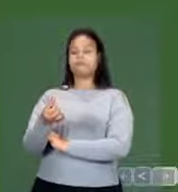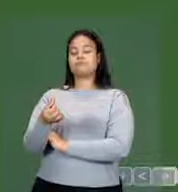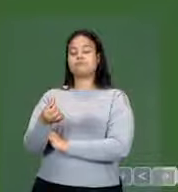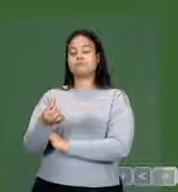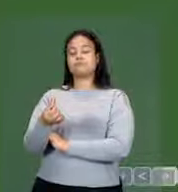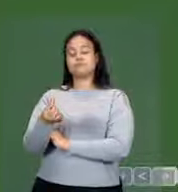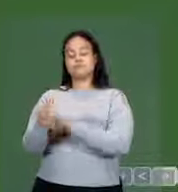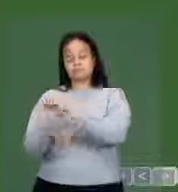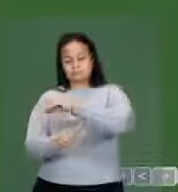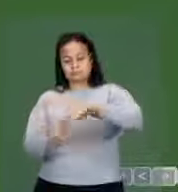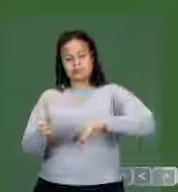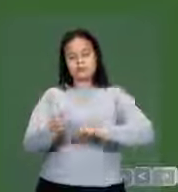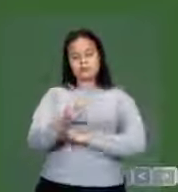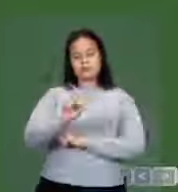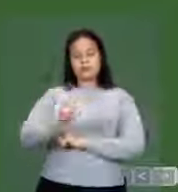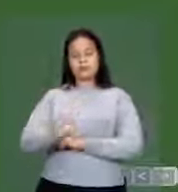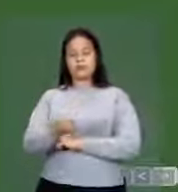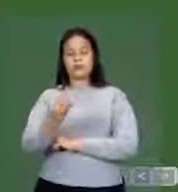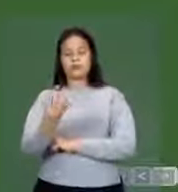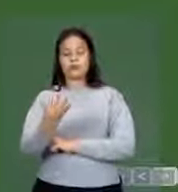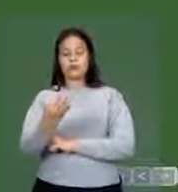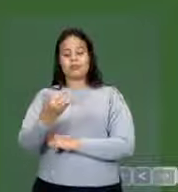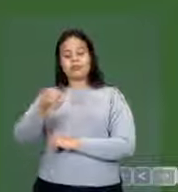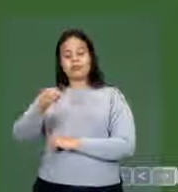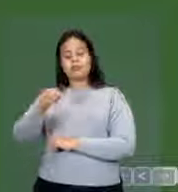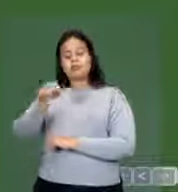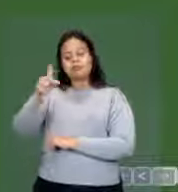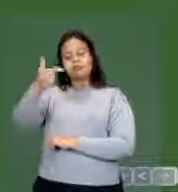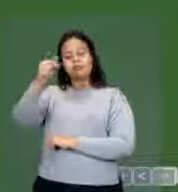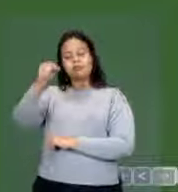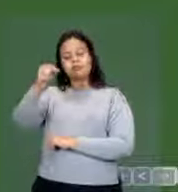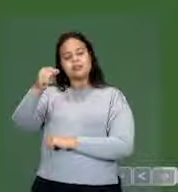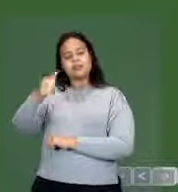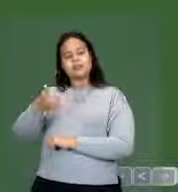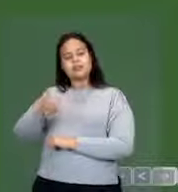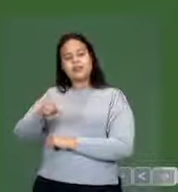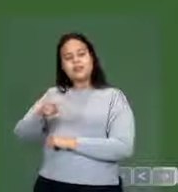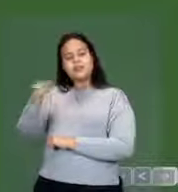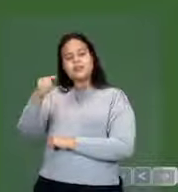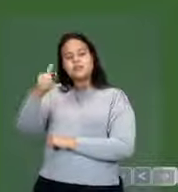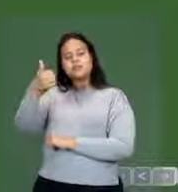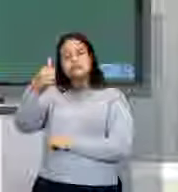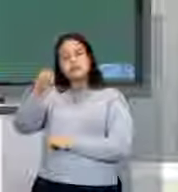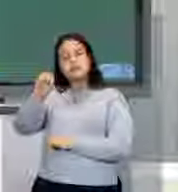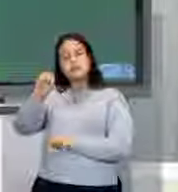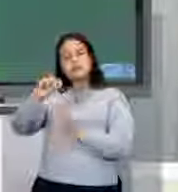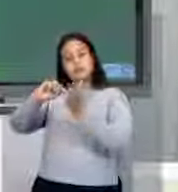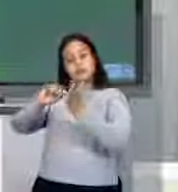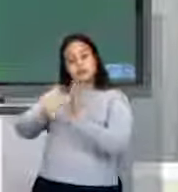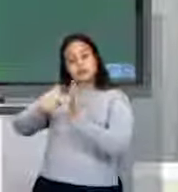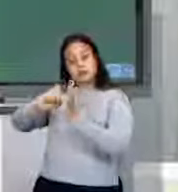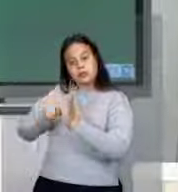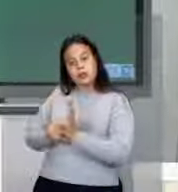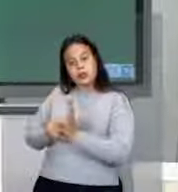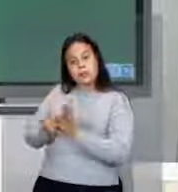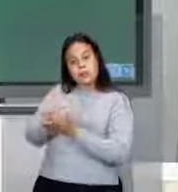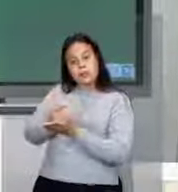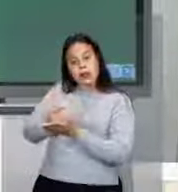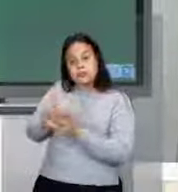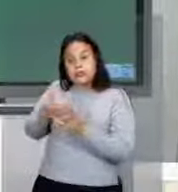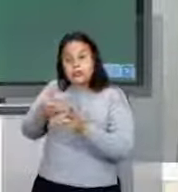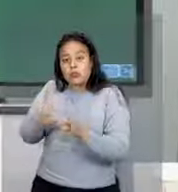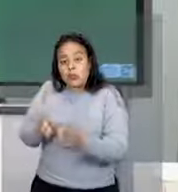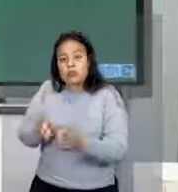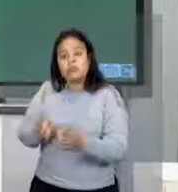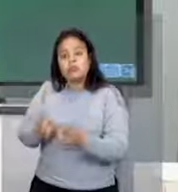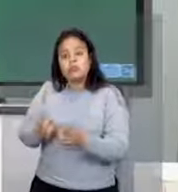6,4. 10 elevado a 20 vezes 10 elevado a menos 19. Multiplicação de potências de mesma base,